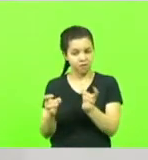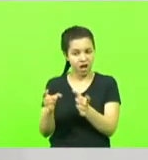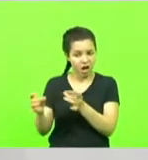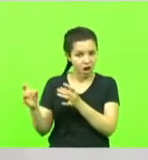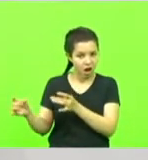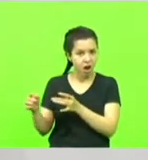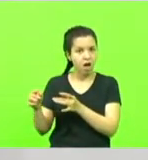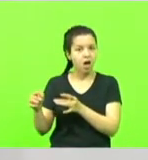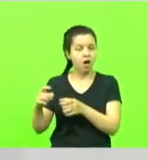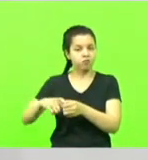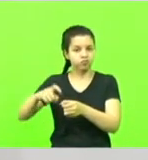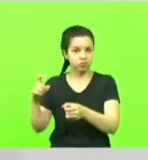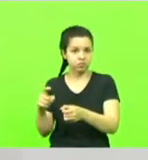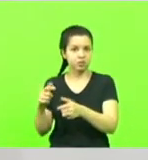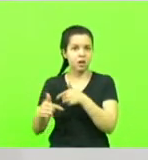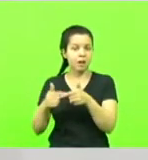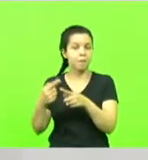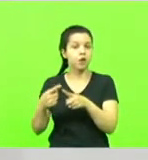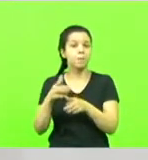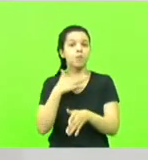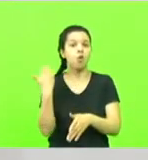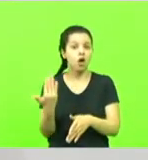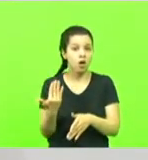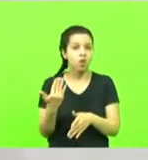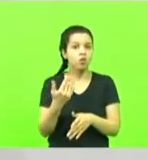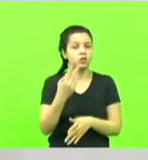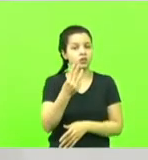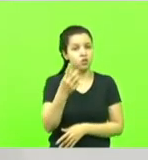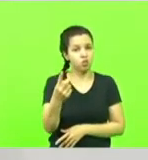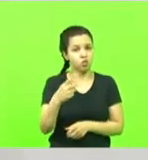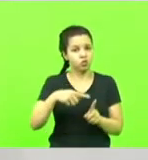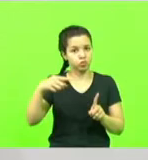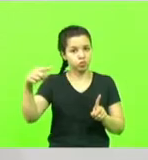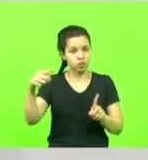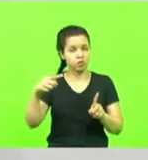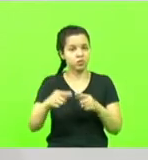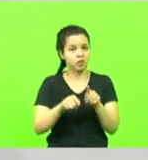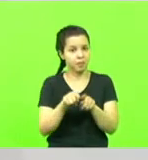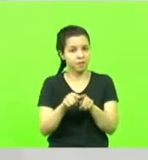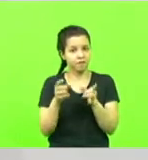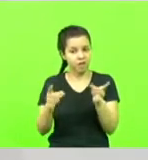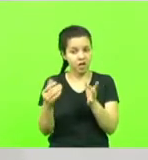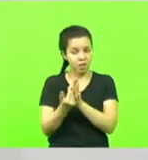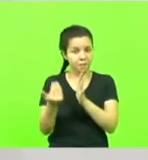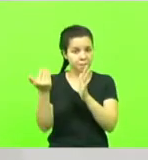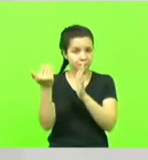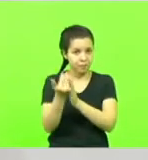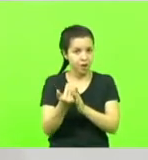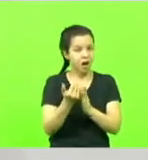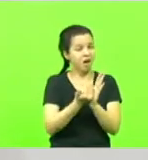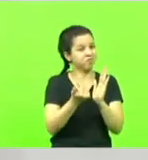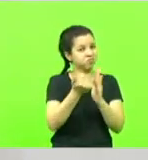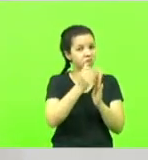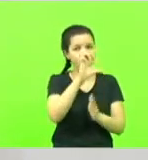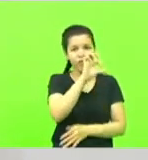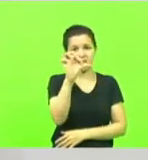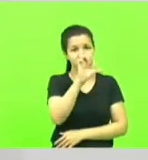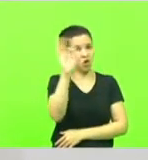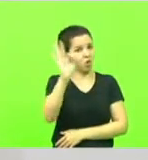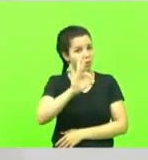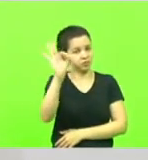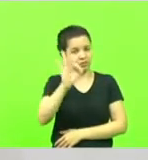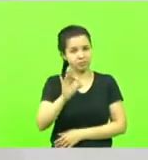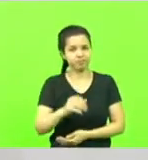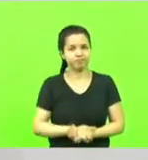subiram 92% e no comércio atacadista quase que dobraram com alta de 99%. O cargo